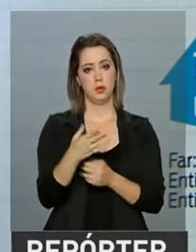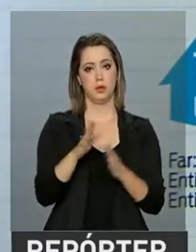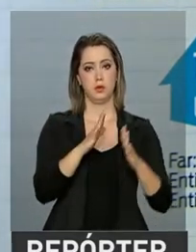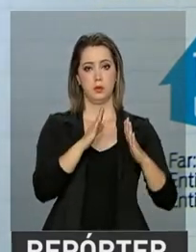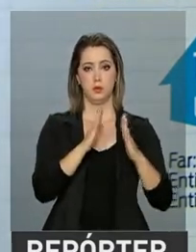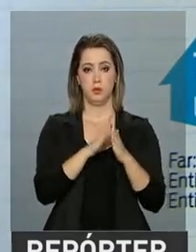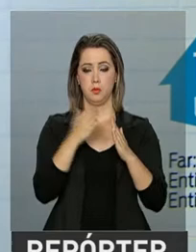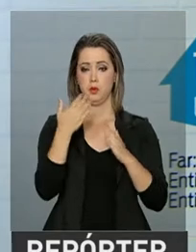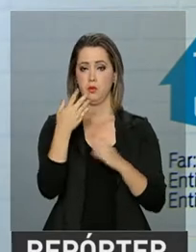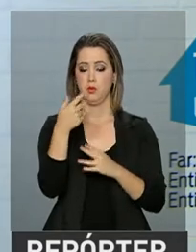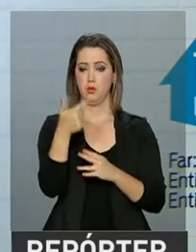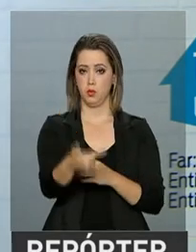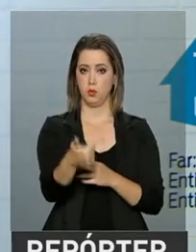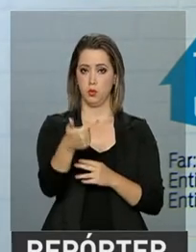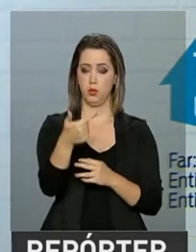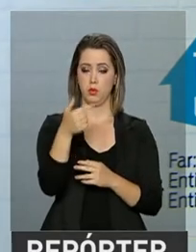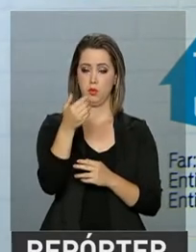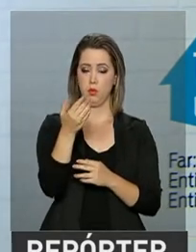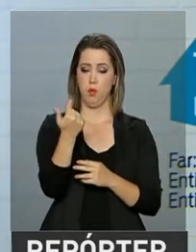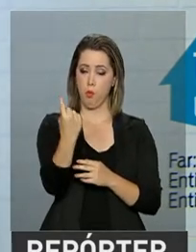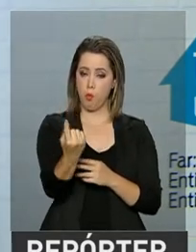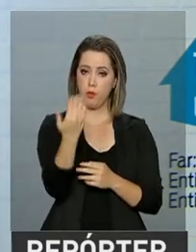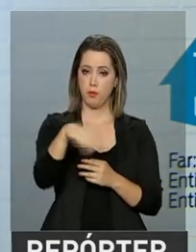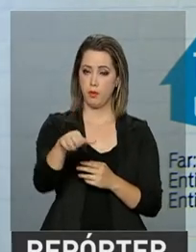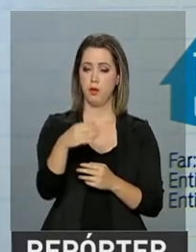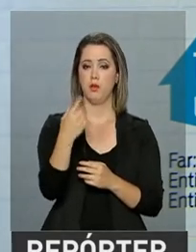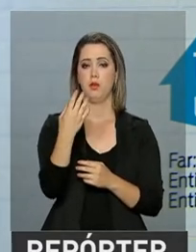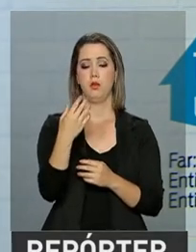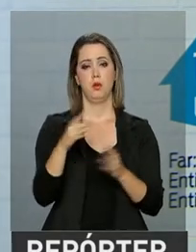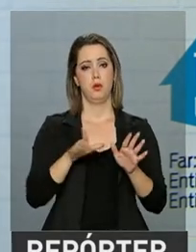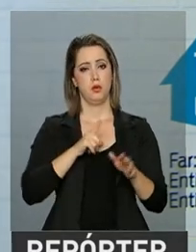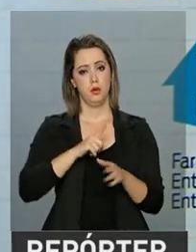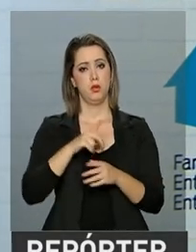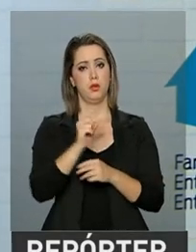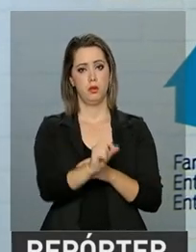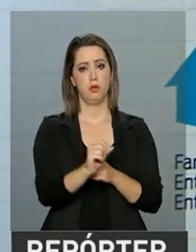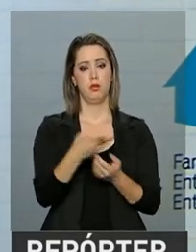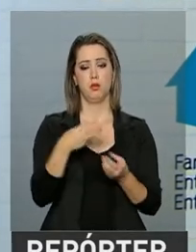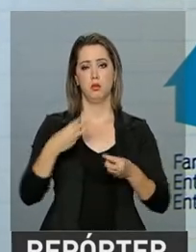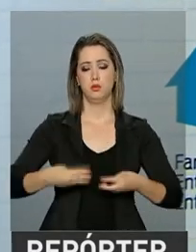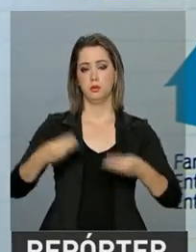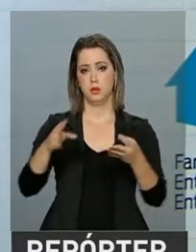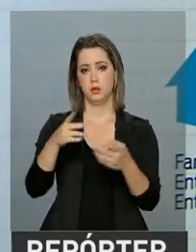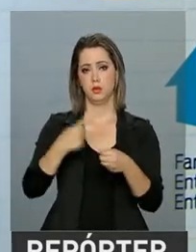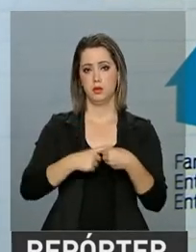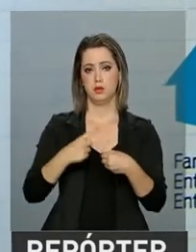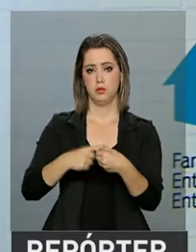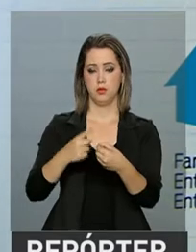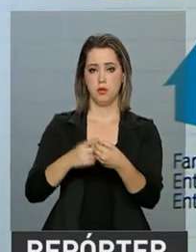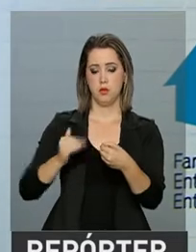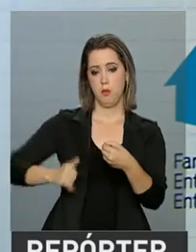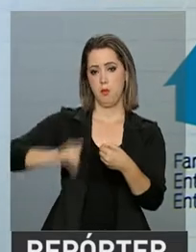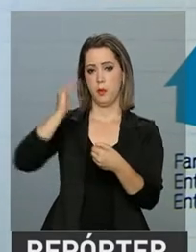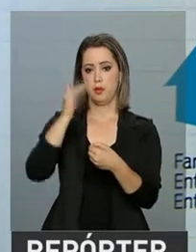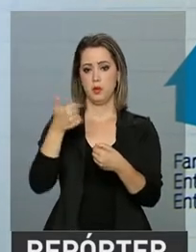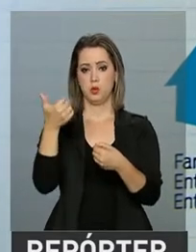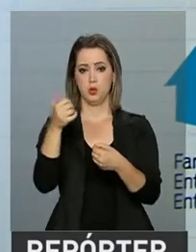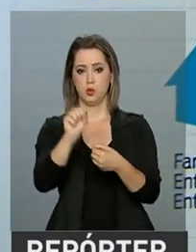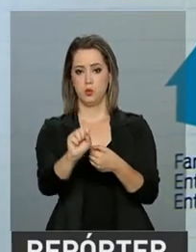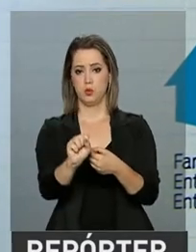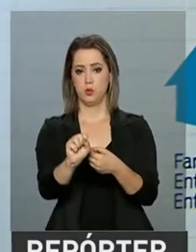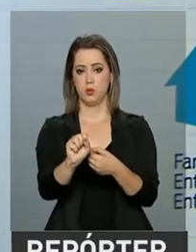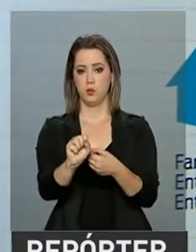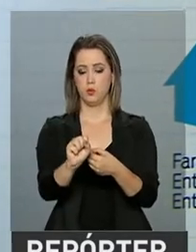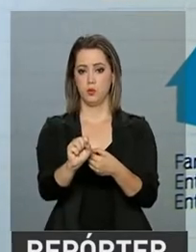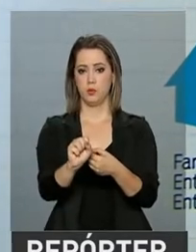faixa o email havendo pré disposição do ministério das cidades de elevar em 18 e